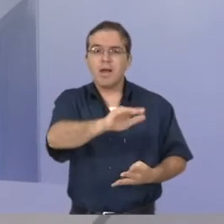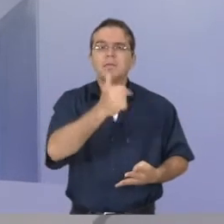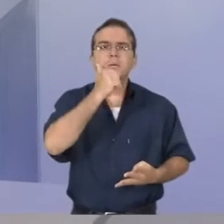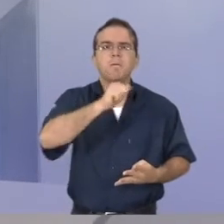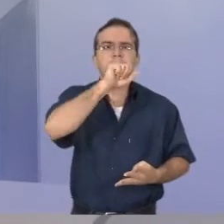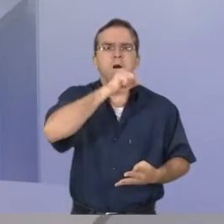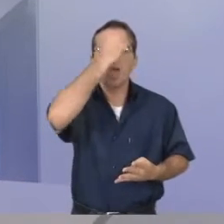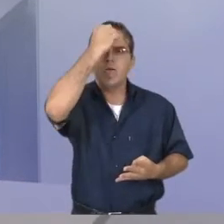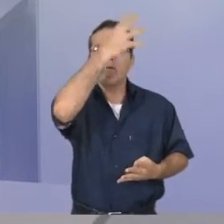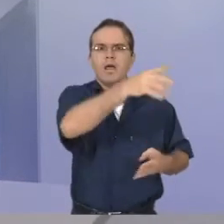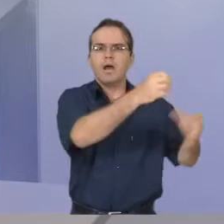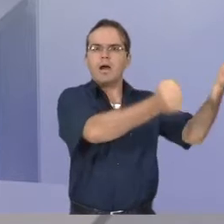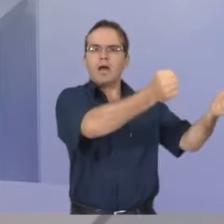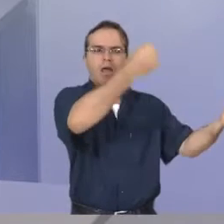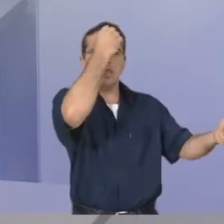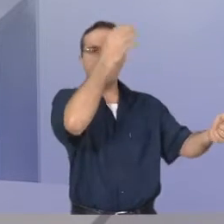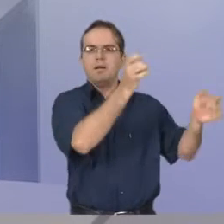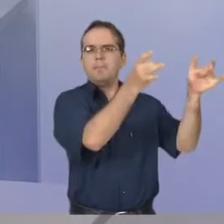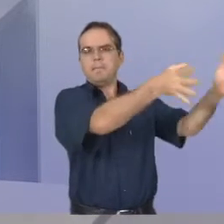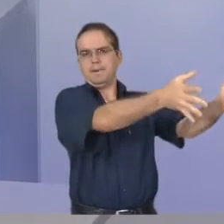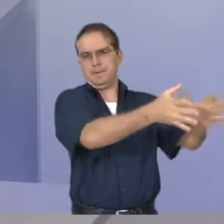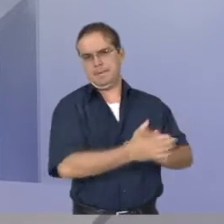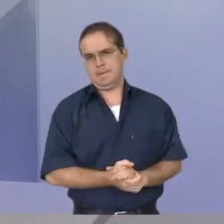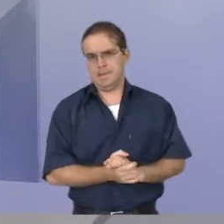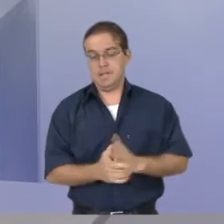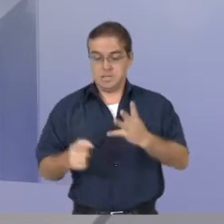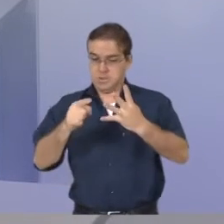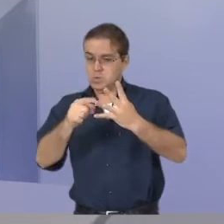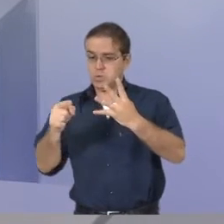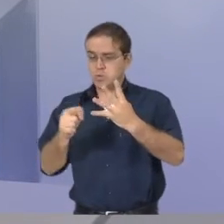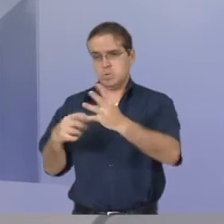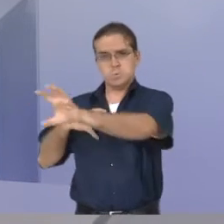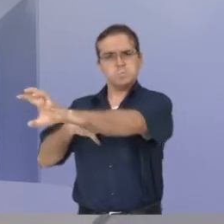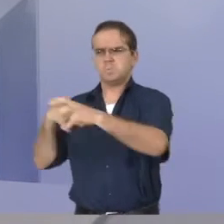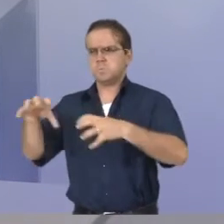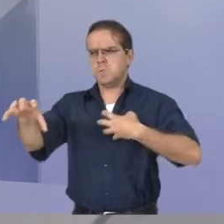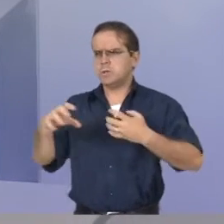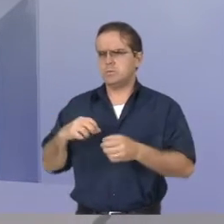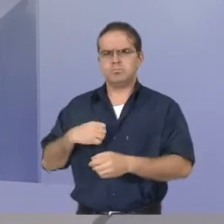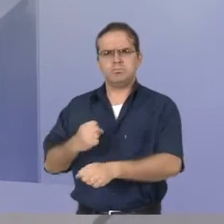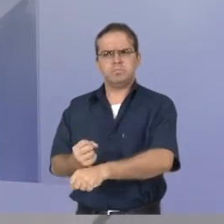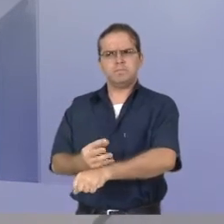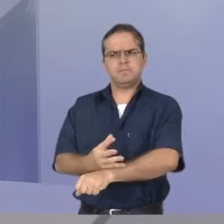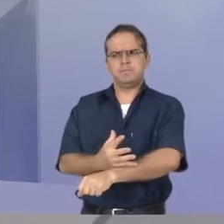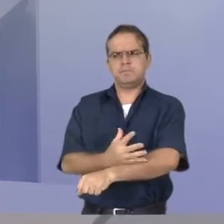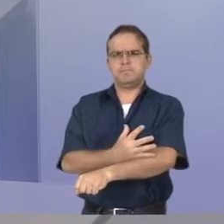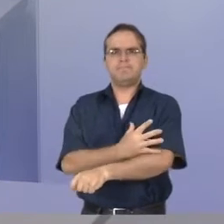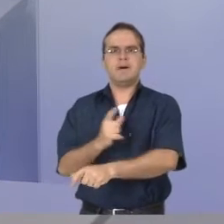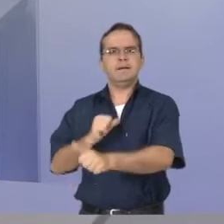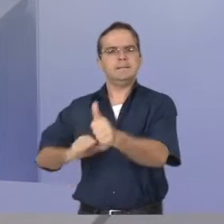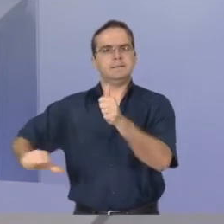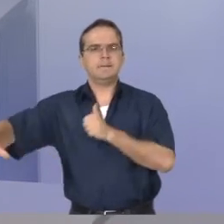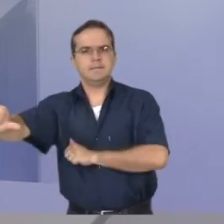Eles dois foram os vídeos que a gente espera que evoquem alguma resposta do tipo emocional nos sujeitos, ou seja,